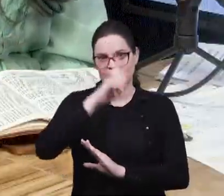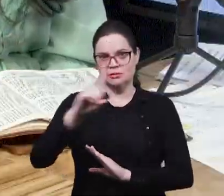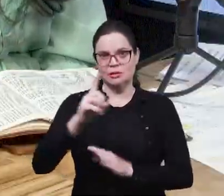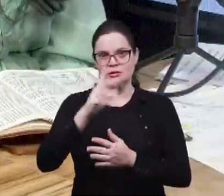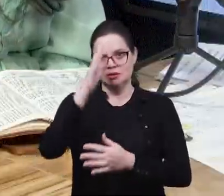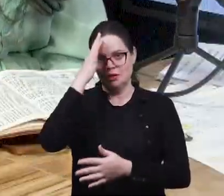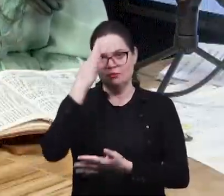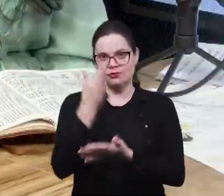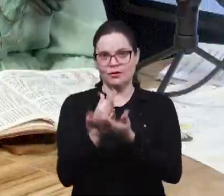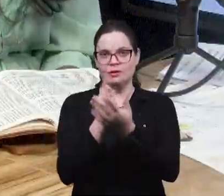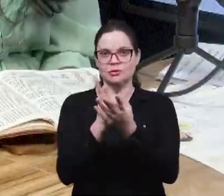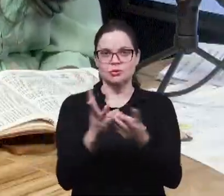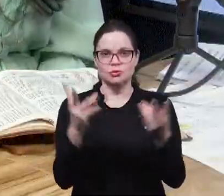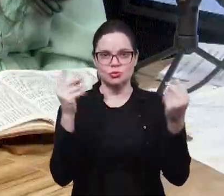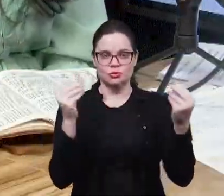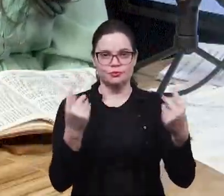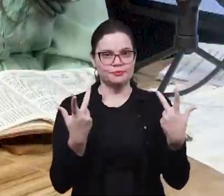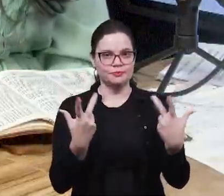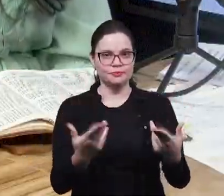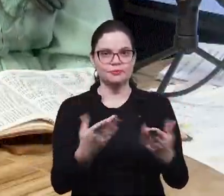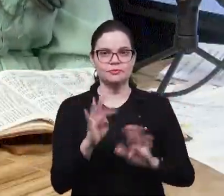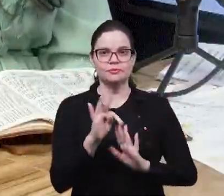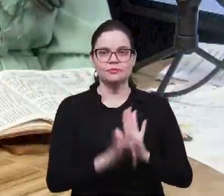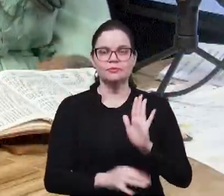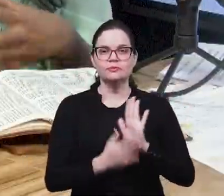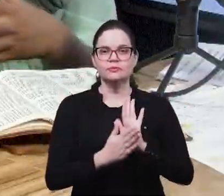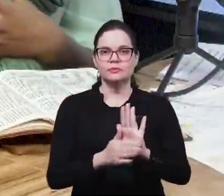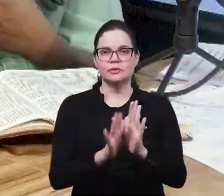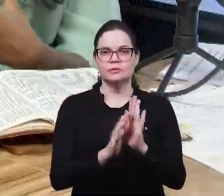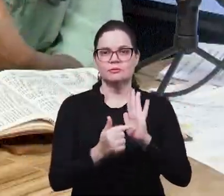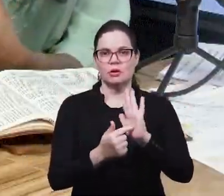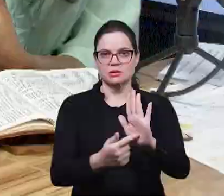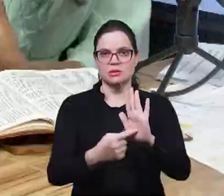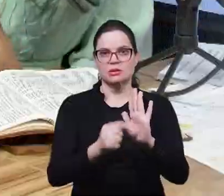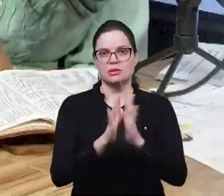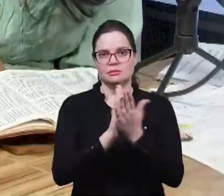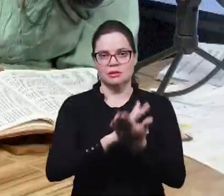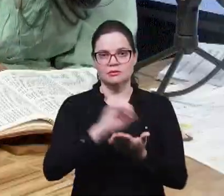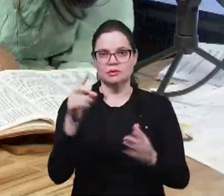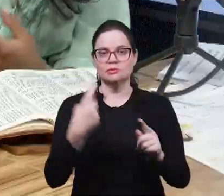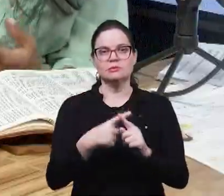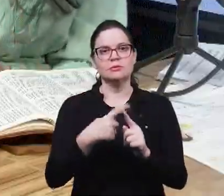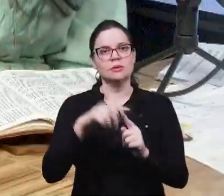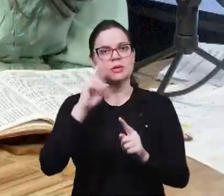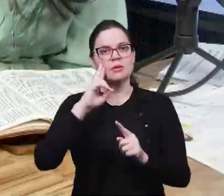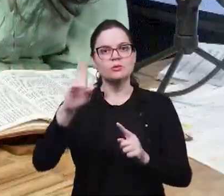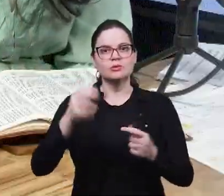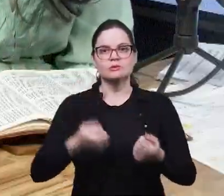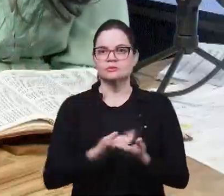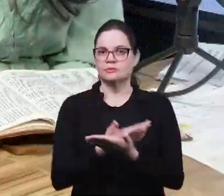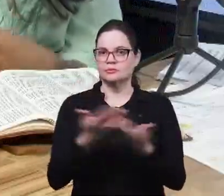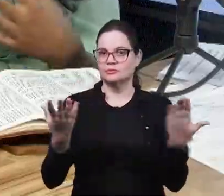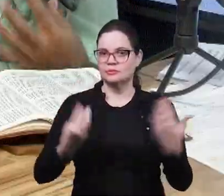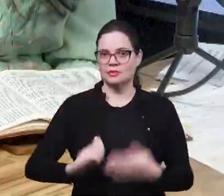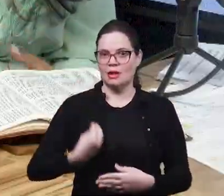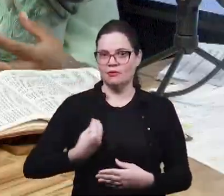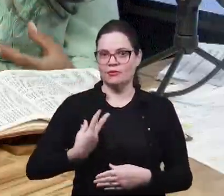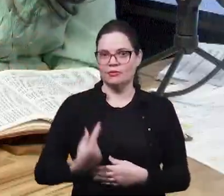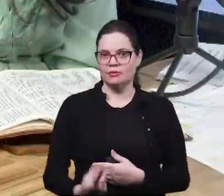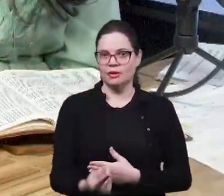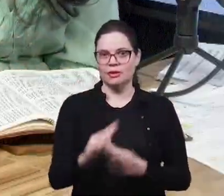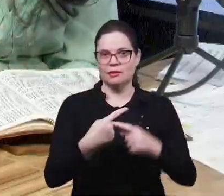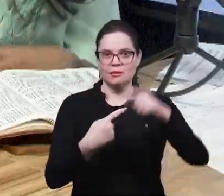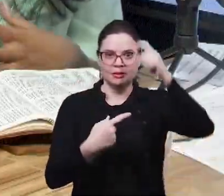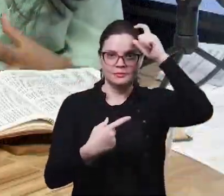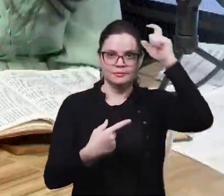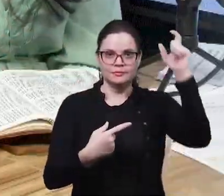fé. É como diz a palavra do Senhor. O Senhor veio para trazer vida em abundância, mas o adversário ele veio